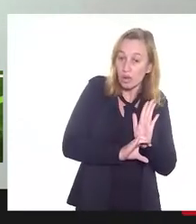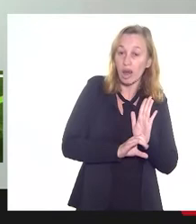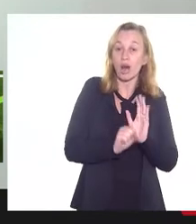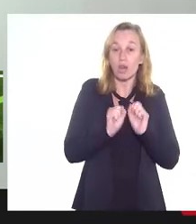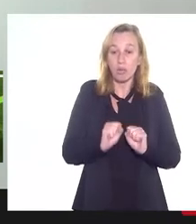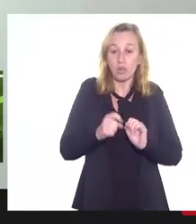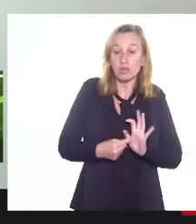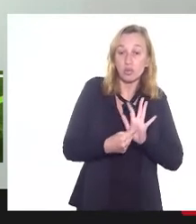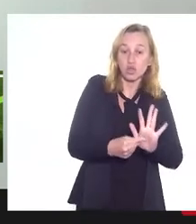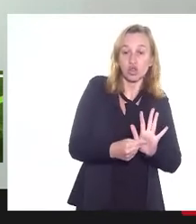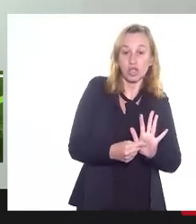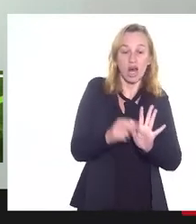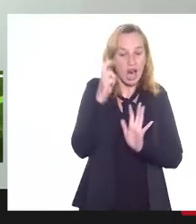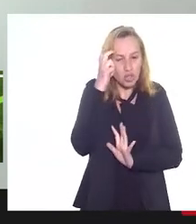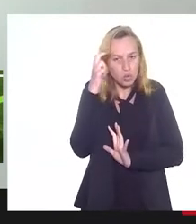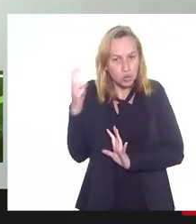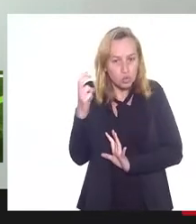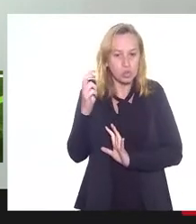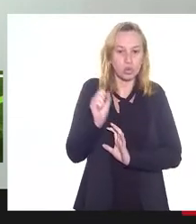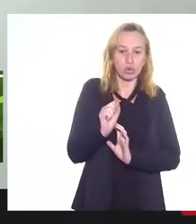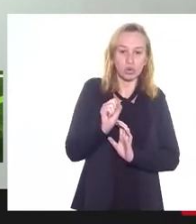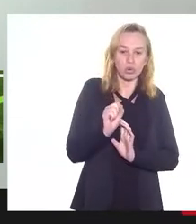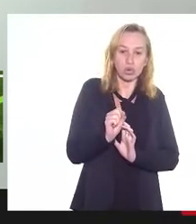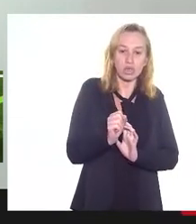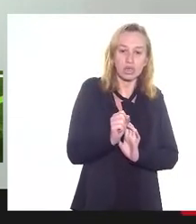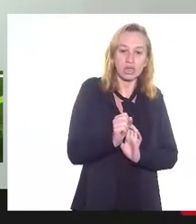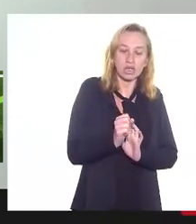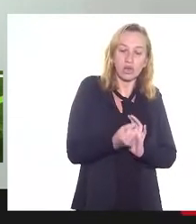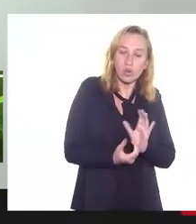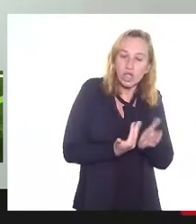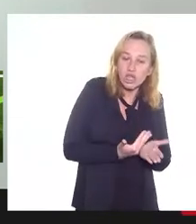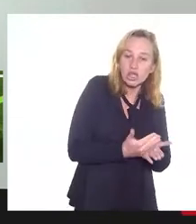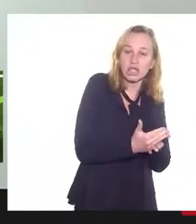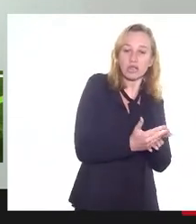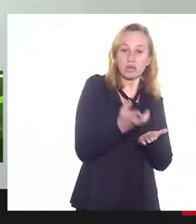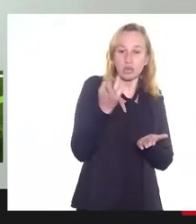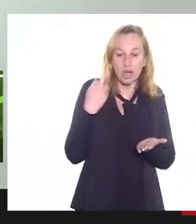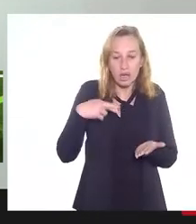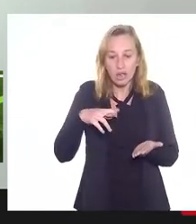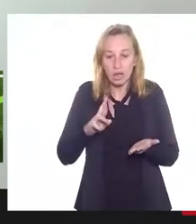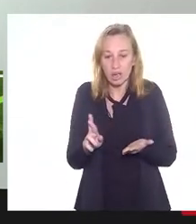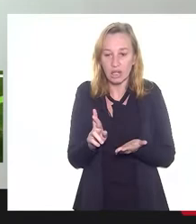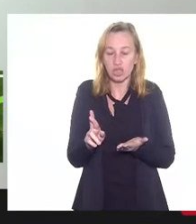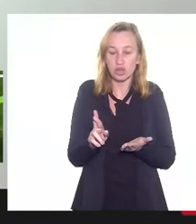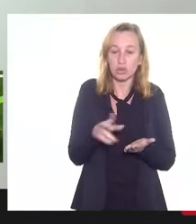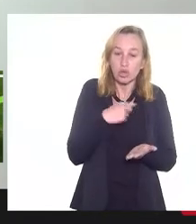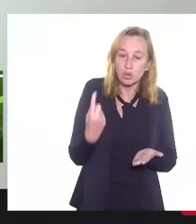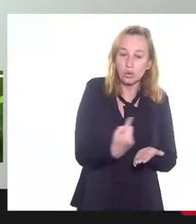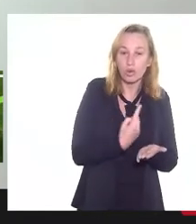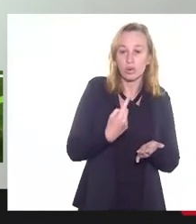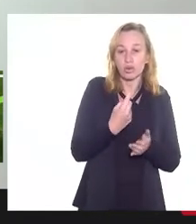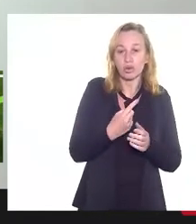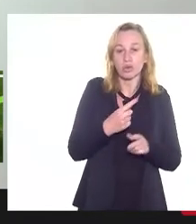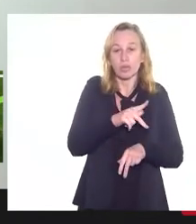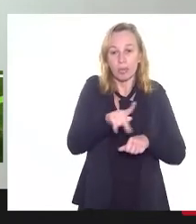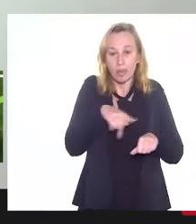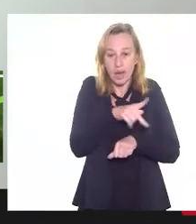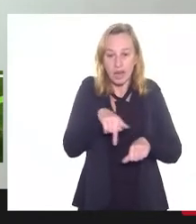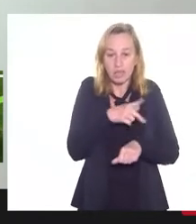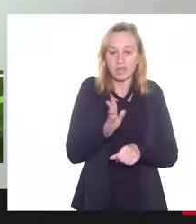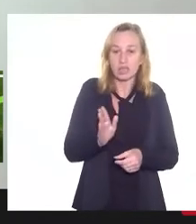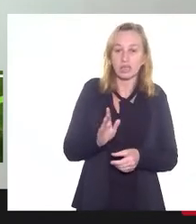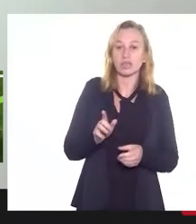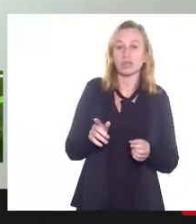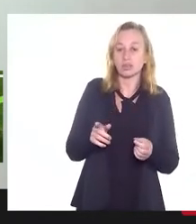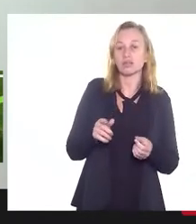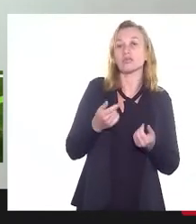as culturas, as questões, as raízes culturais do nosso país, que construiu a nossa sociedade, eu volto também a